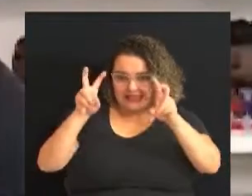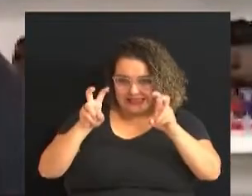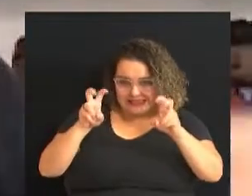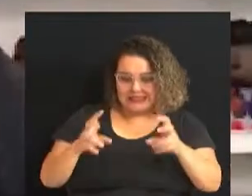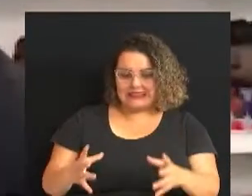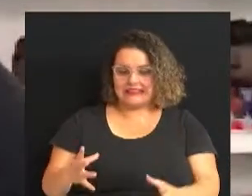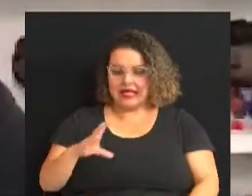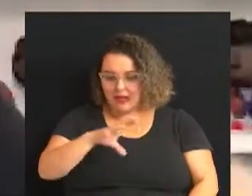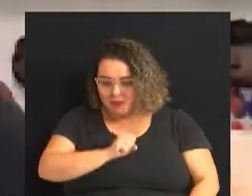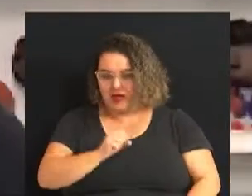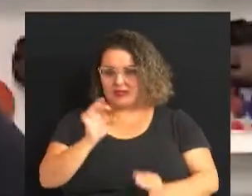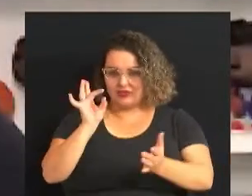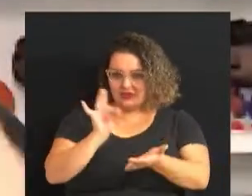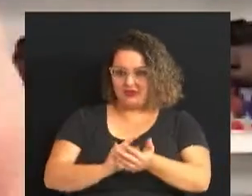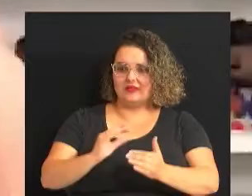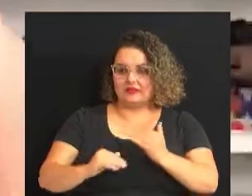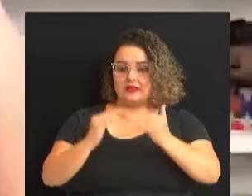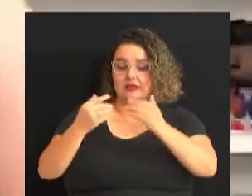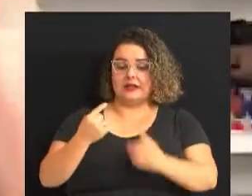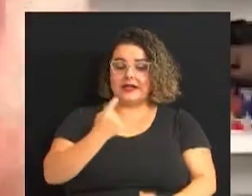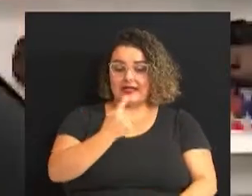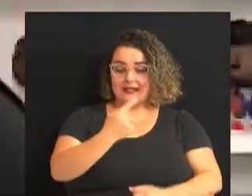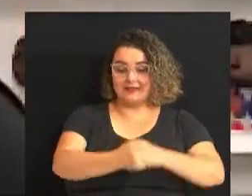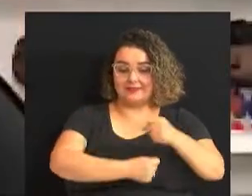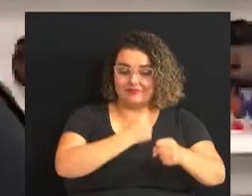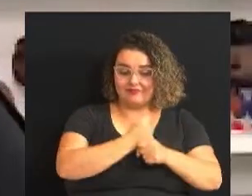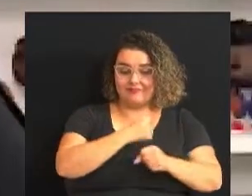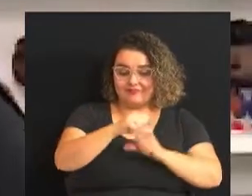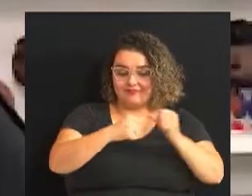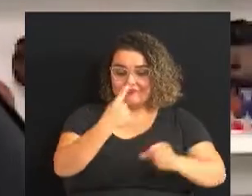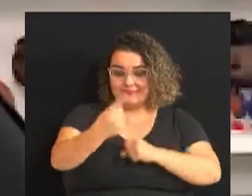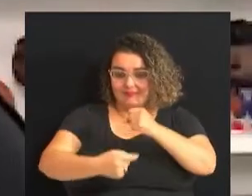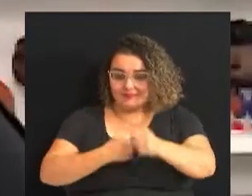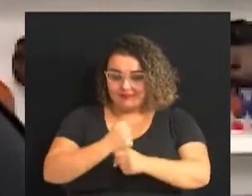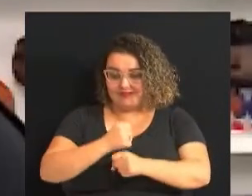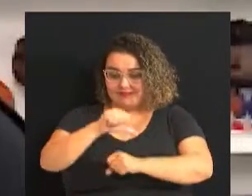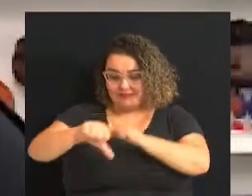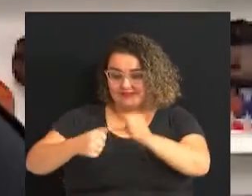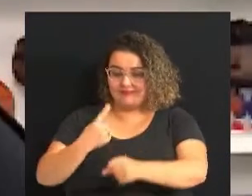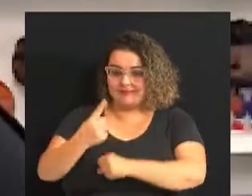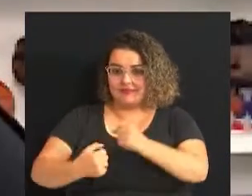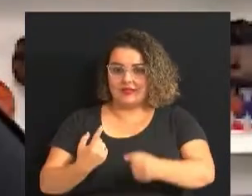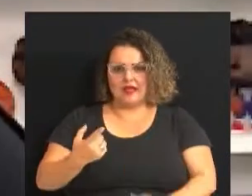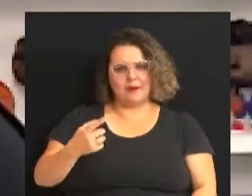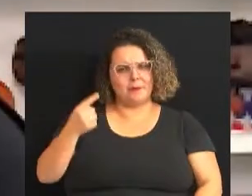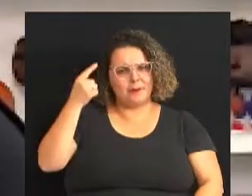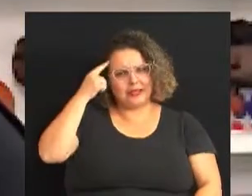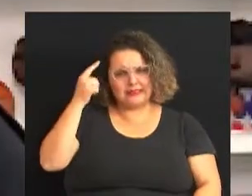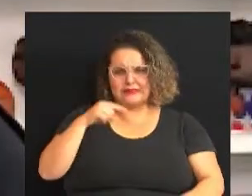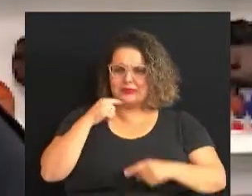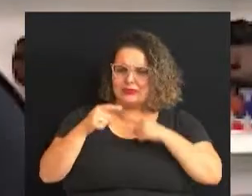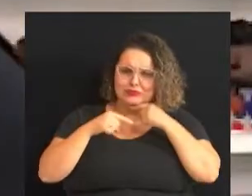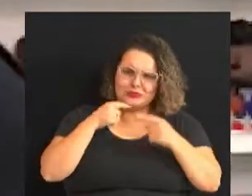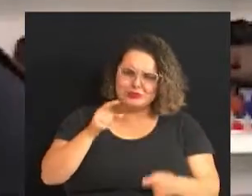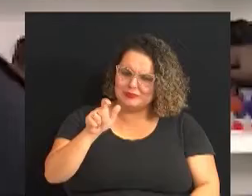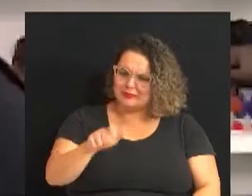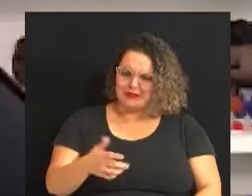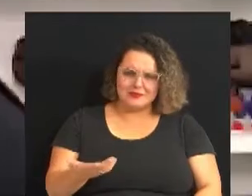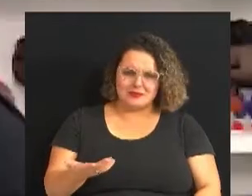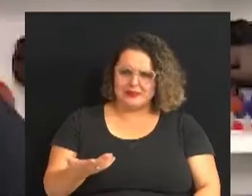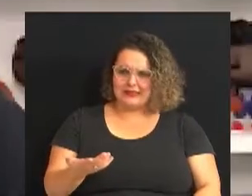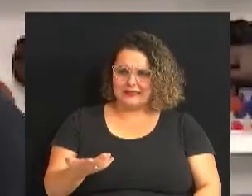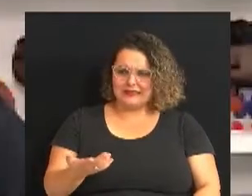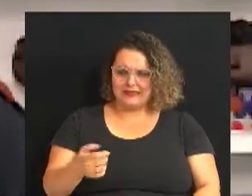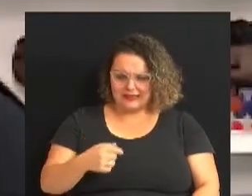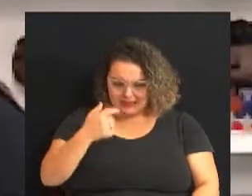se envolver, e cada ano ele estava num lugar. E se imagina o quanto que já não passou de dúvida na cabeça desse rapaz, de será que eu sou